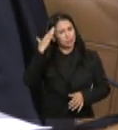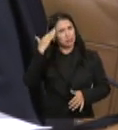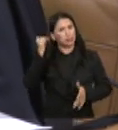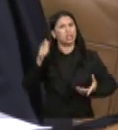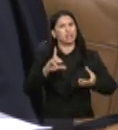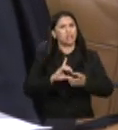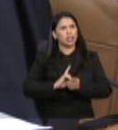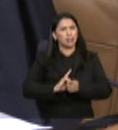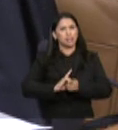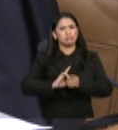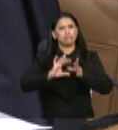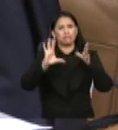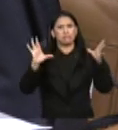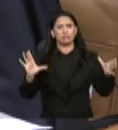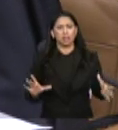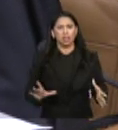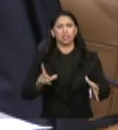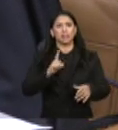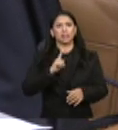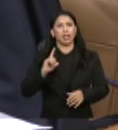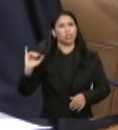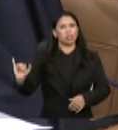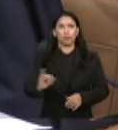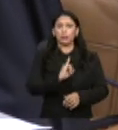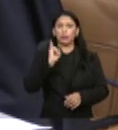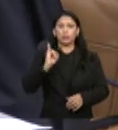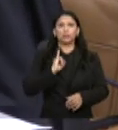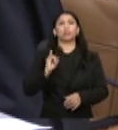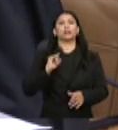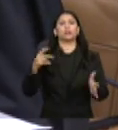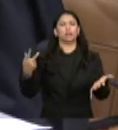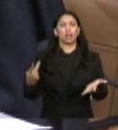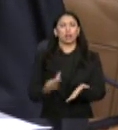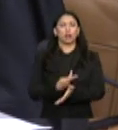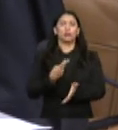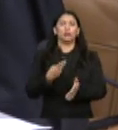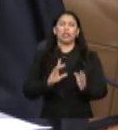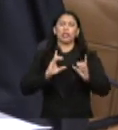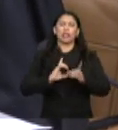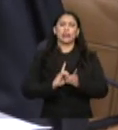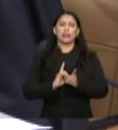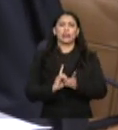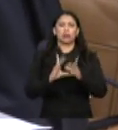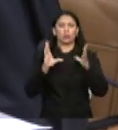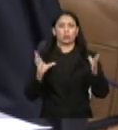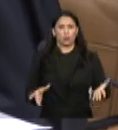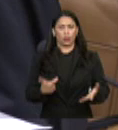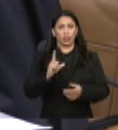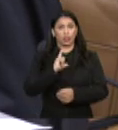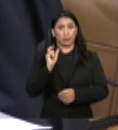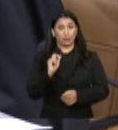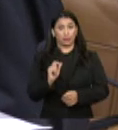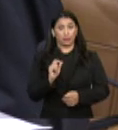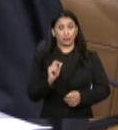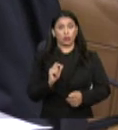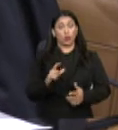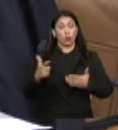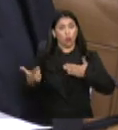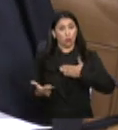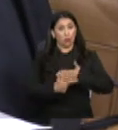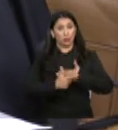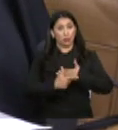como nevrálgica para a questão Democrata a missão que elevoca Insta